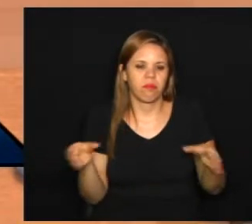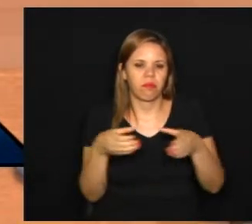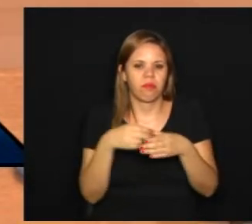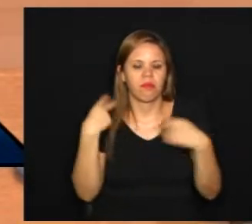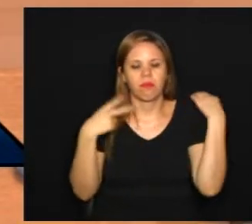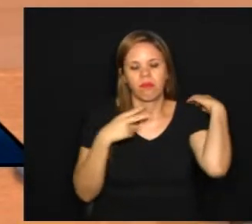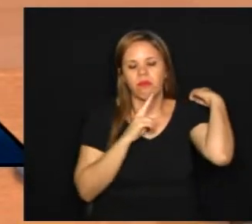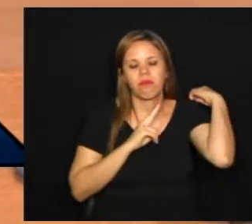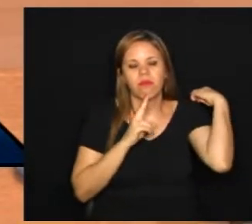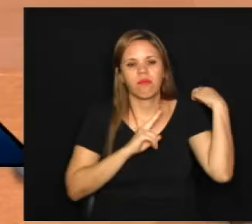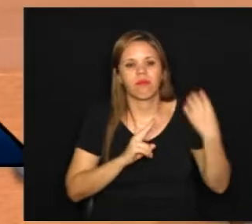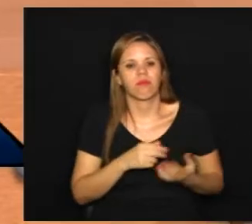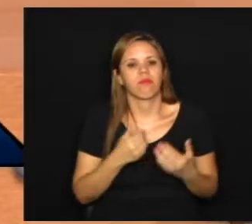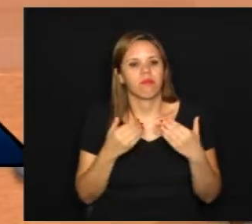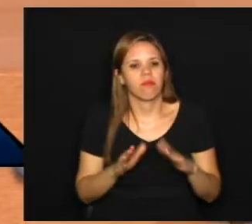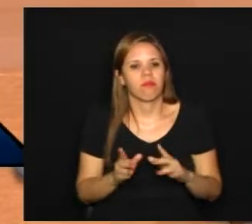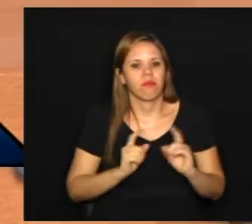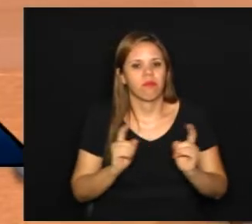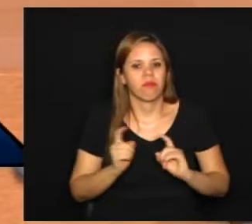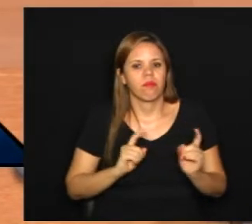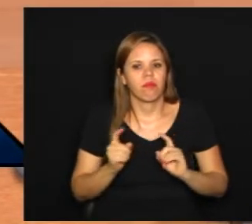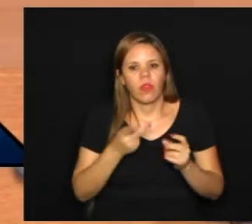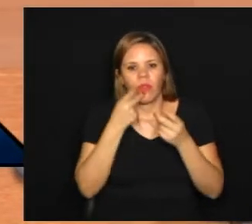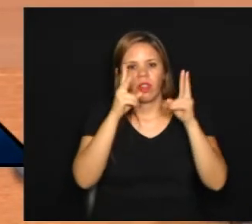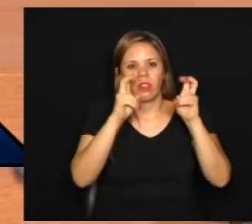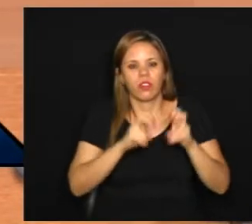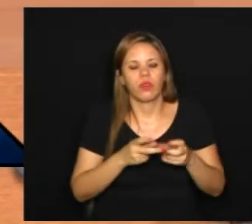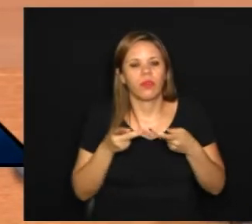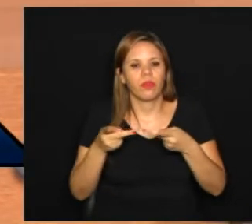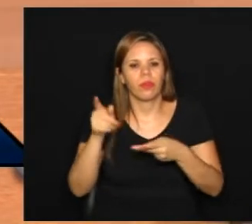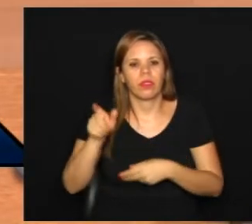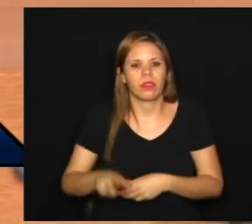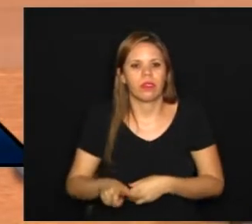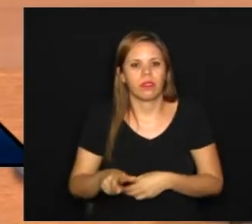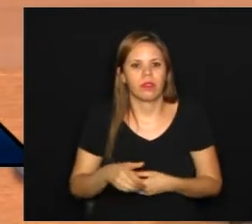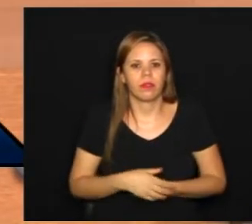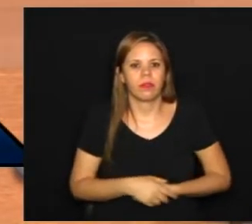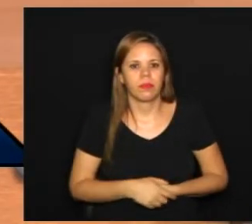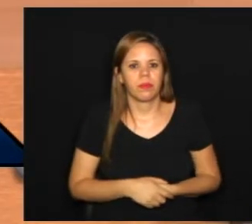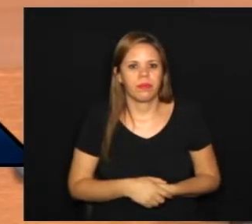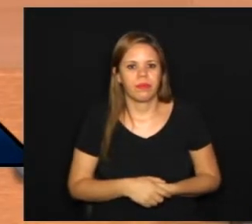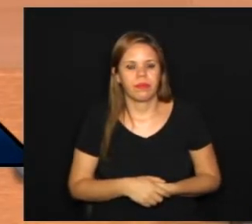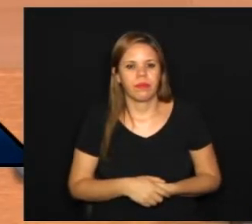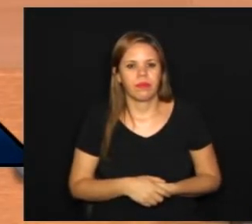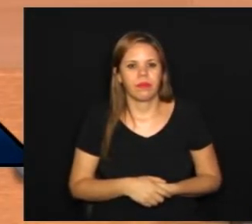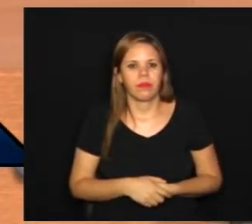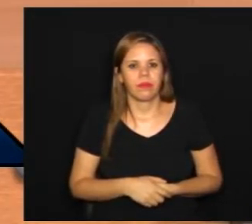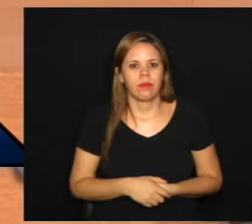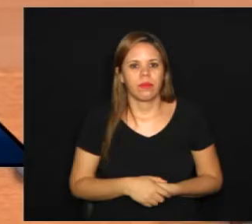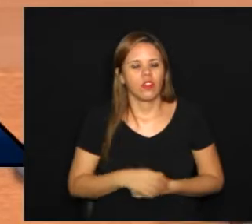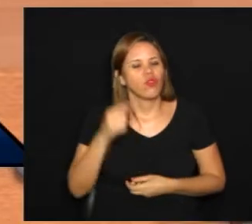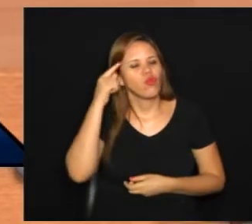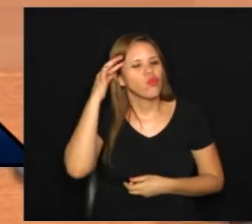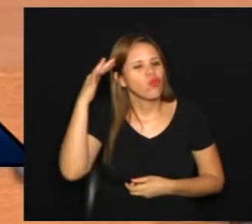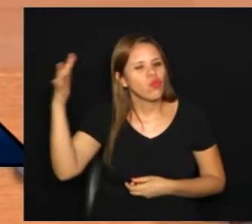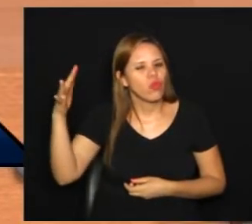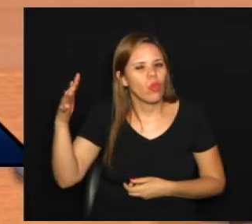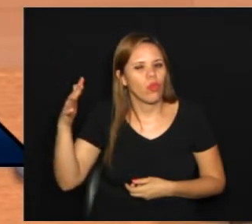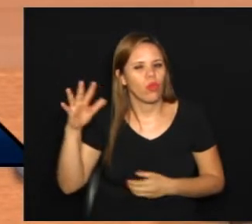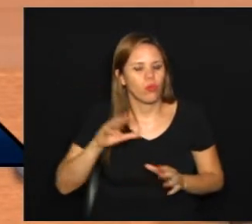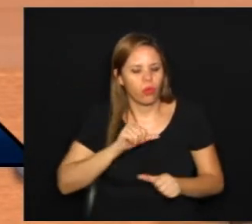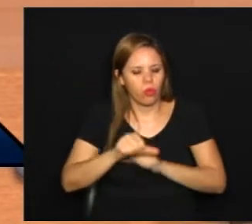vereador Nelson Ossery, abriu a reunião falando sobre o convidado. Trago a palestra Um Sonho Muda Tudo,